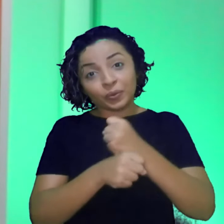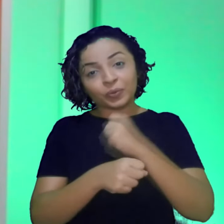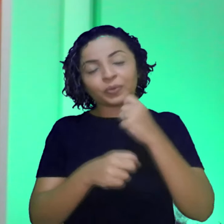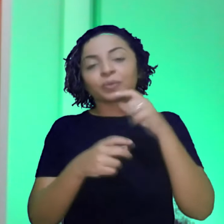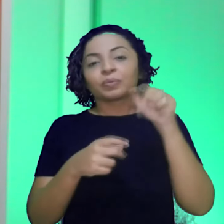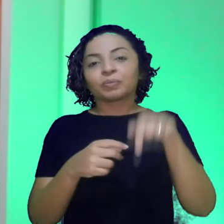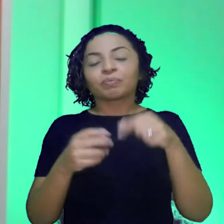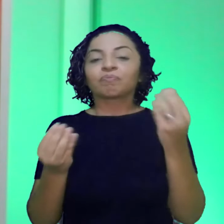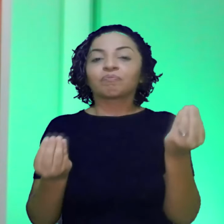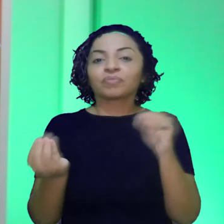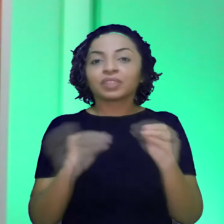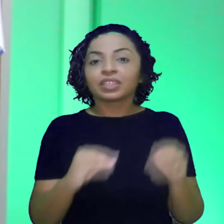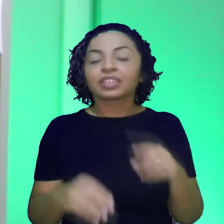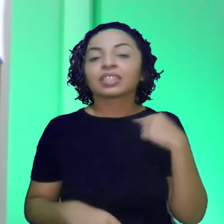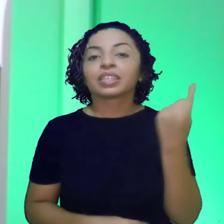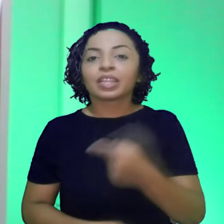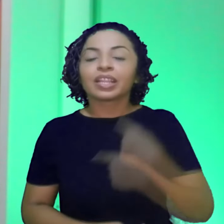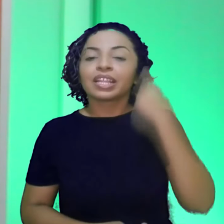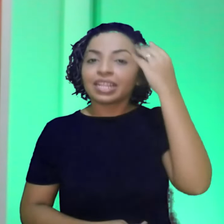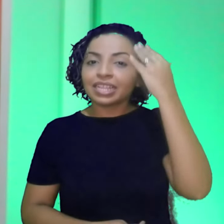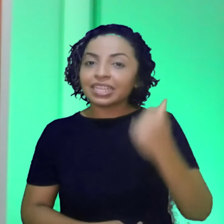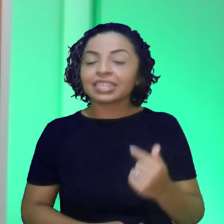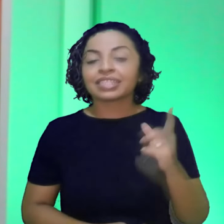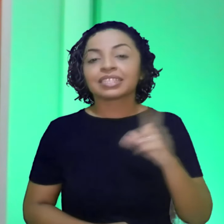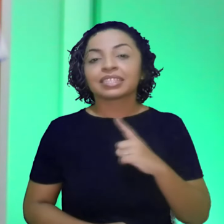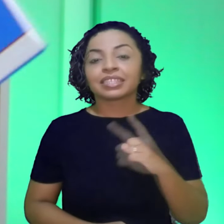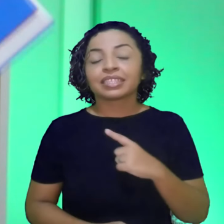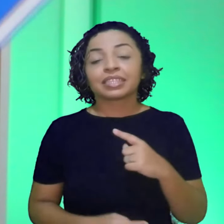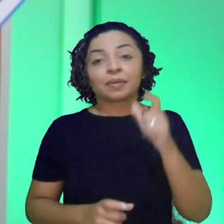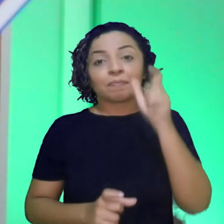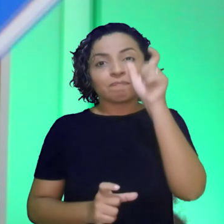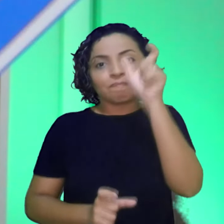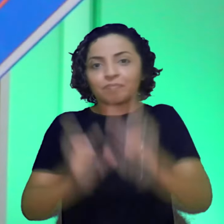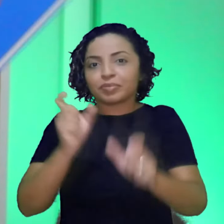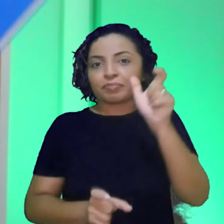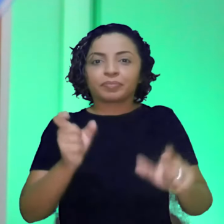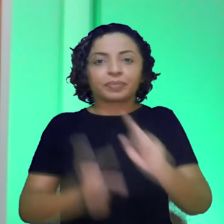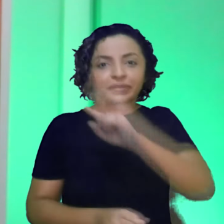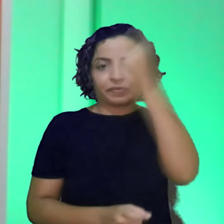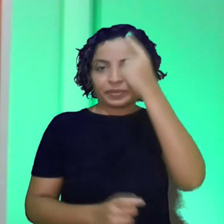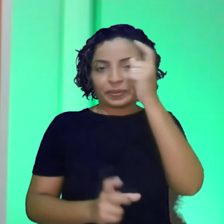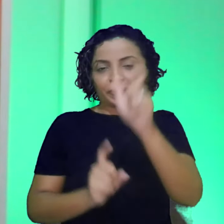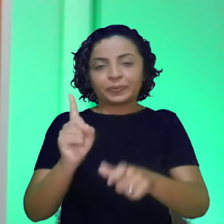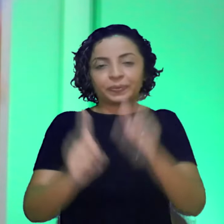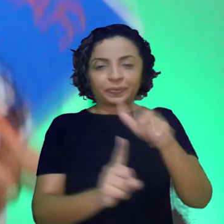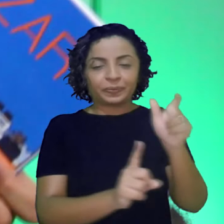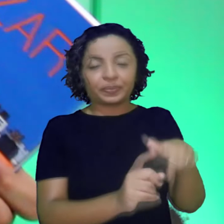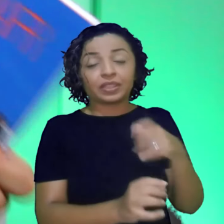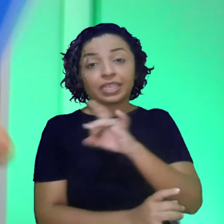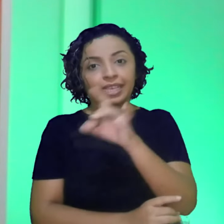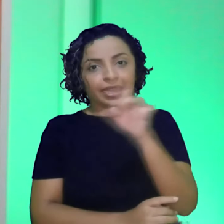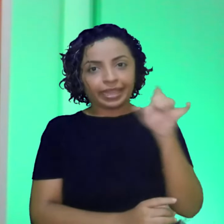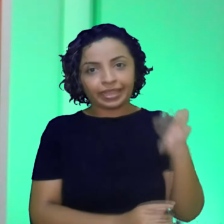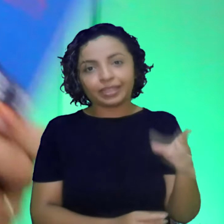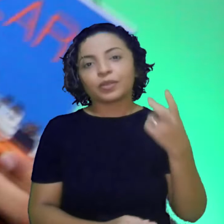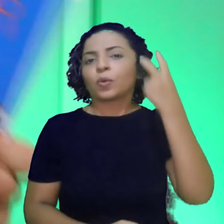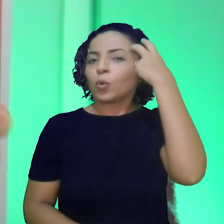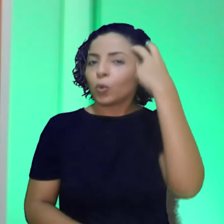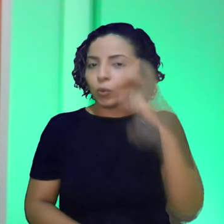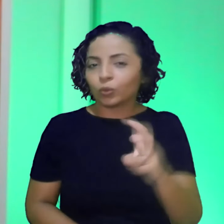partir dessa obra, a gente tem uma série de personagens com suas características, com